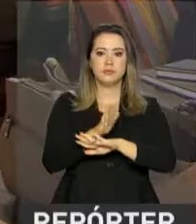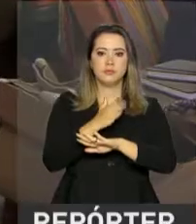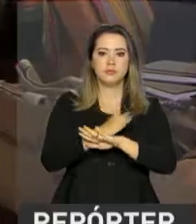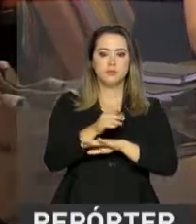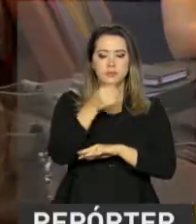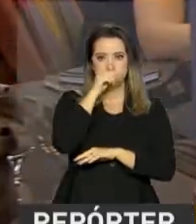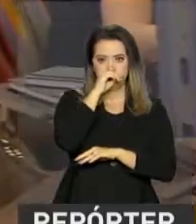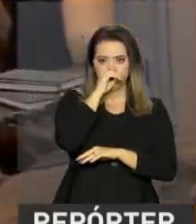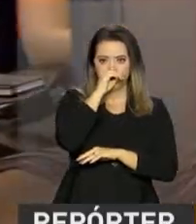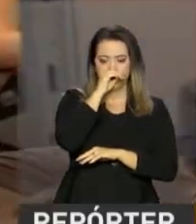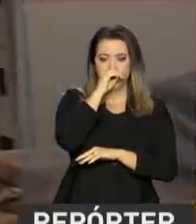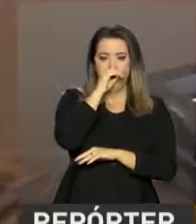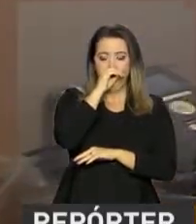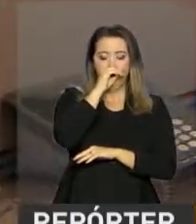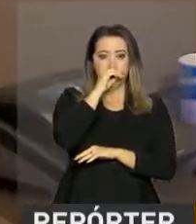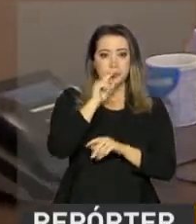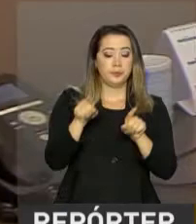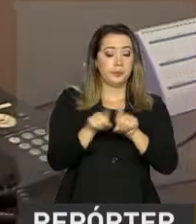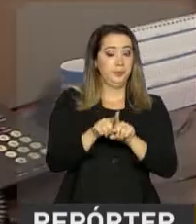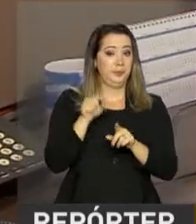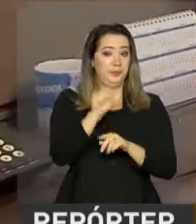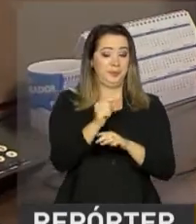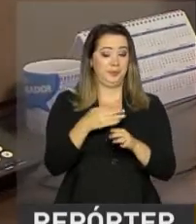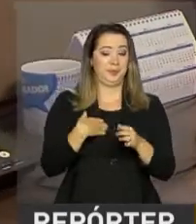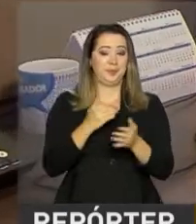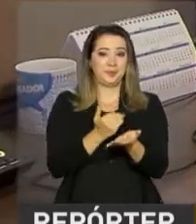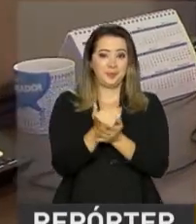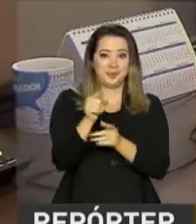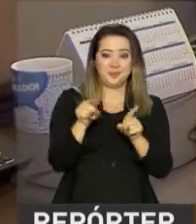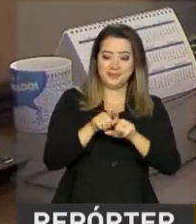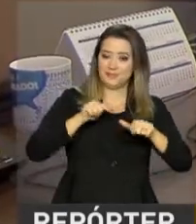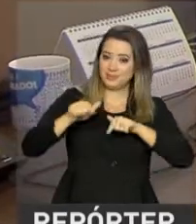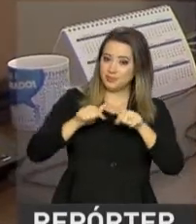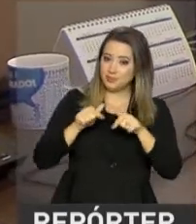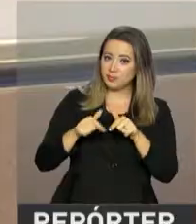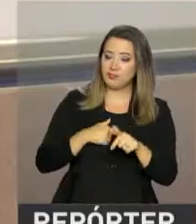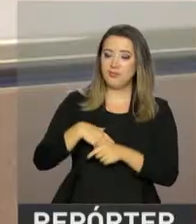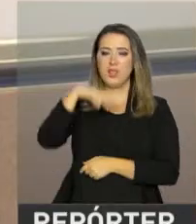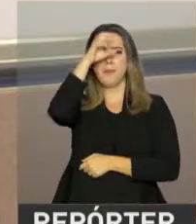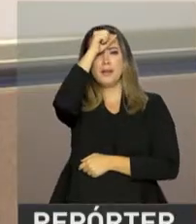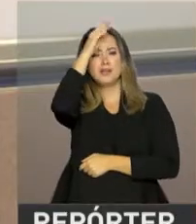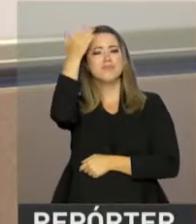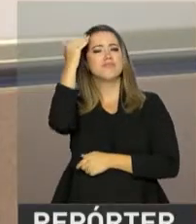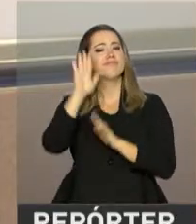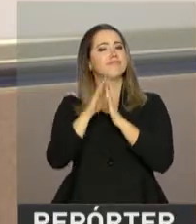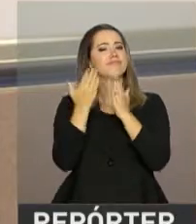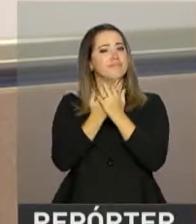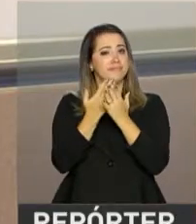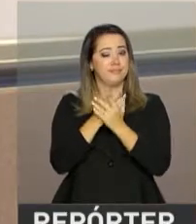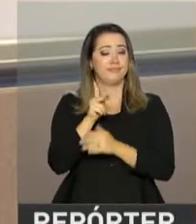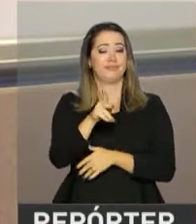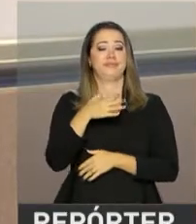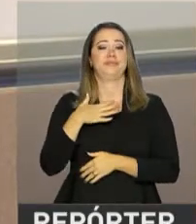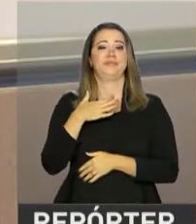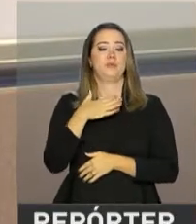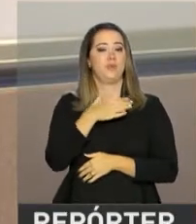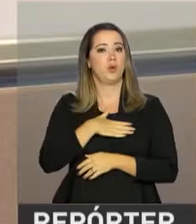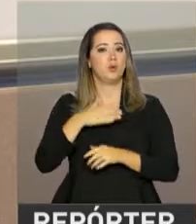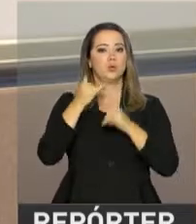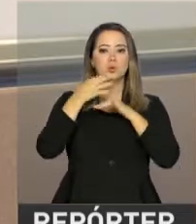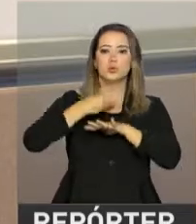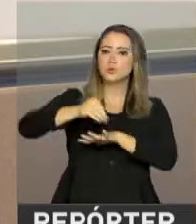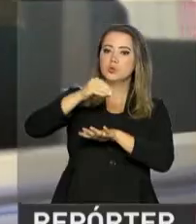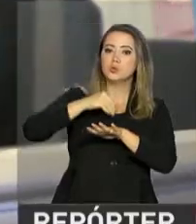conhecer o ambiente profissional e colocar em prática o que aprendeu nas aulas felipe sempre gostou de notícias